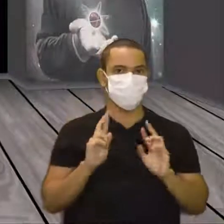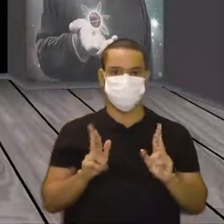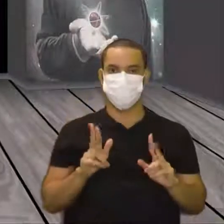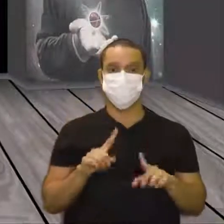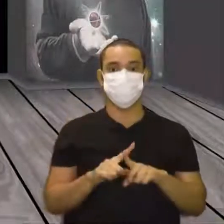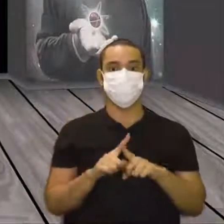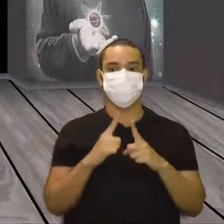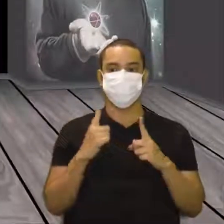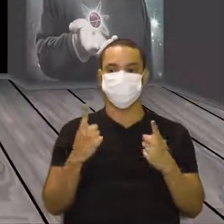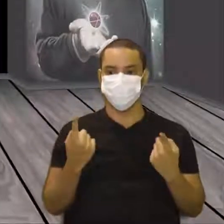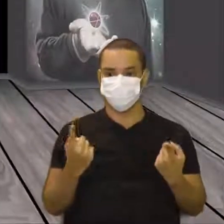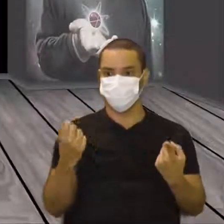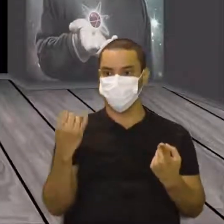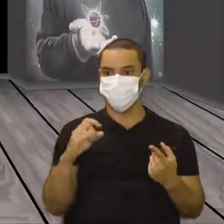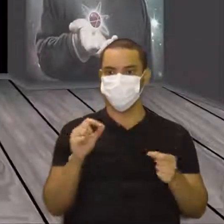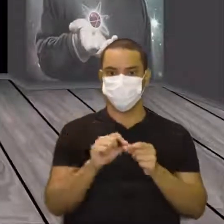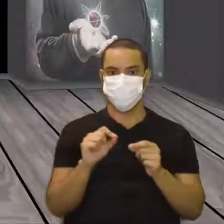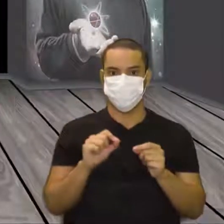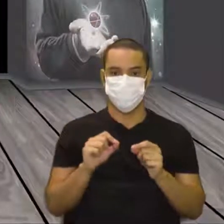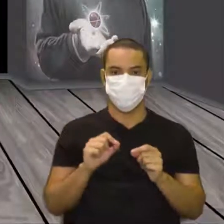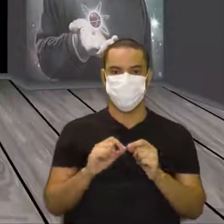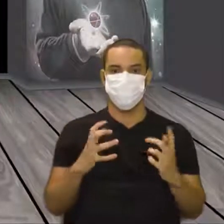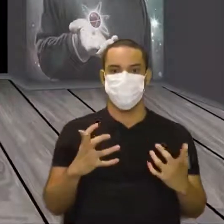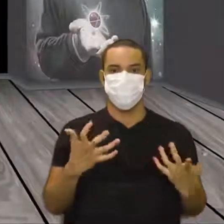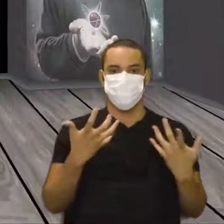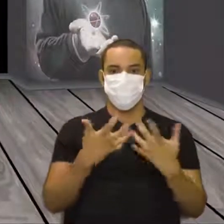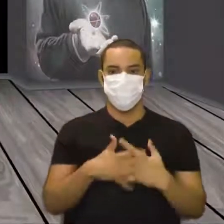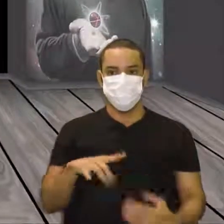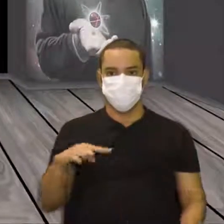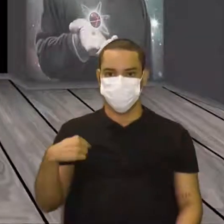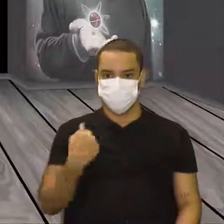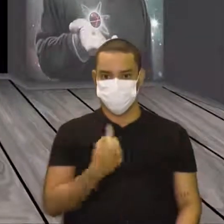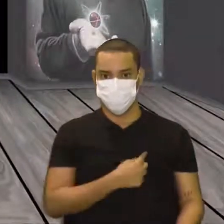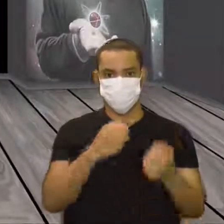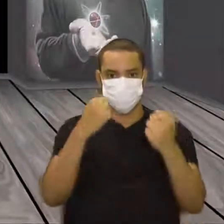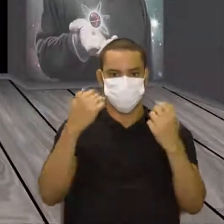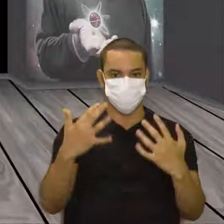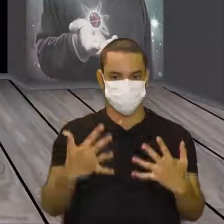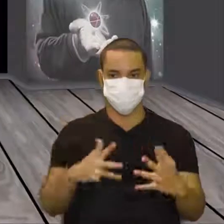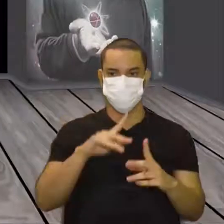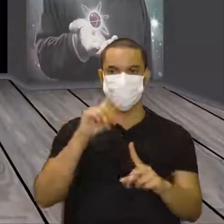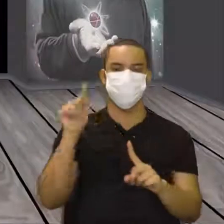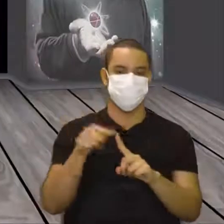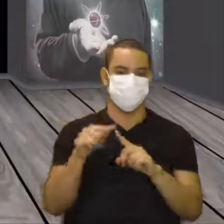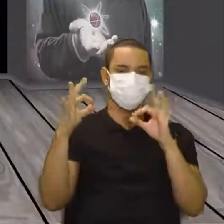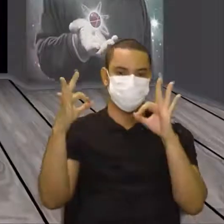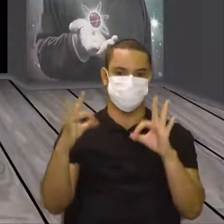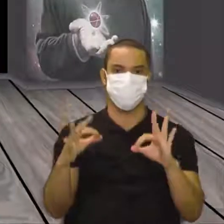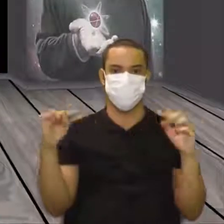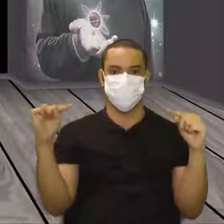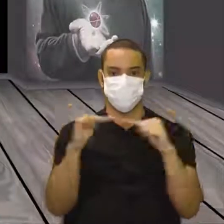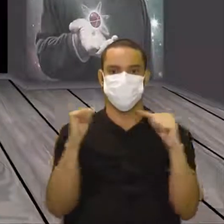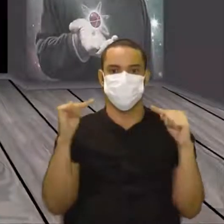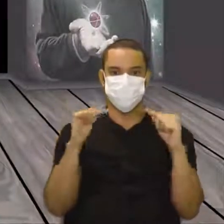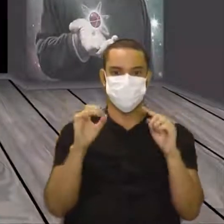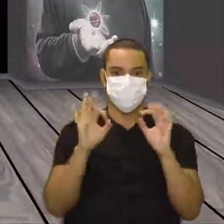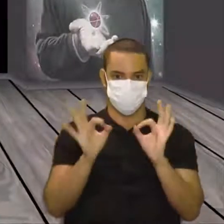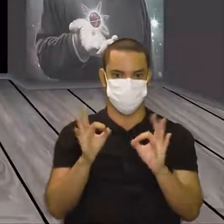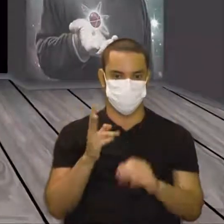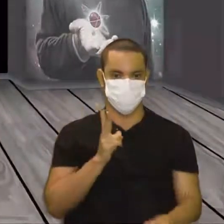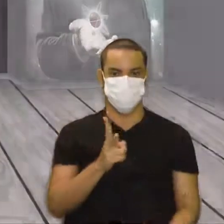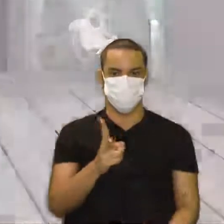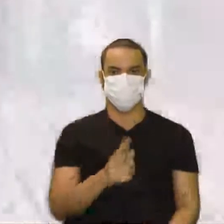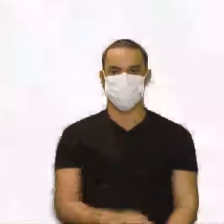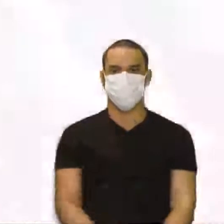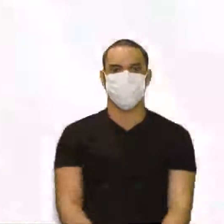Mas, quando se trata desse mecanismo aí que nós estávamos falando, o objetivo já seria esse, ok? Vamos continuar, olha